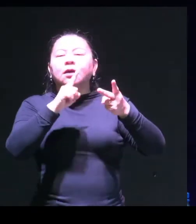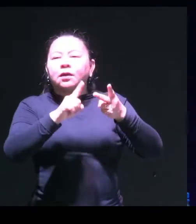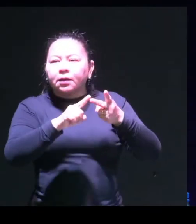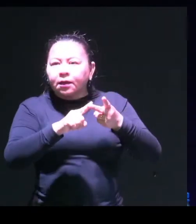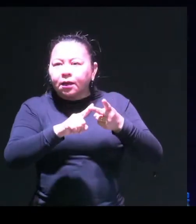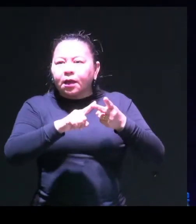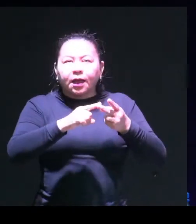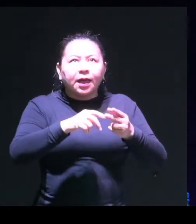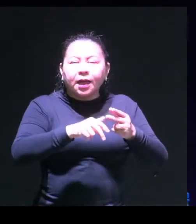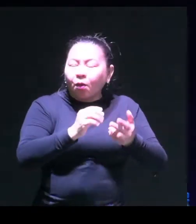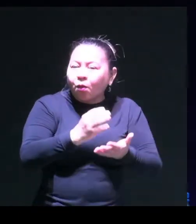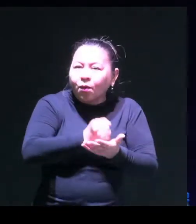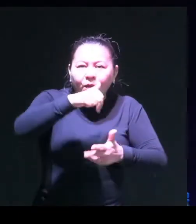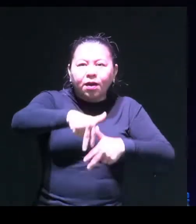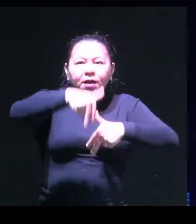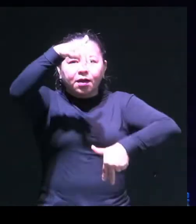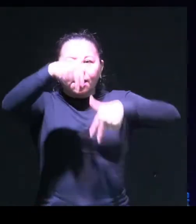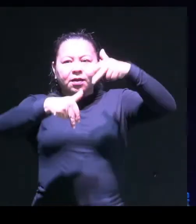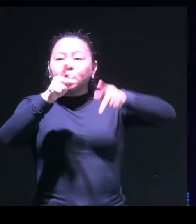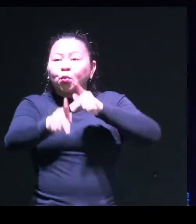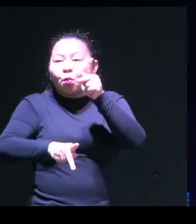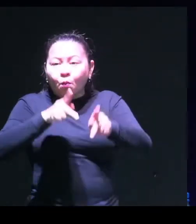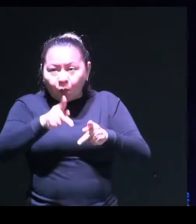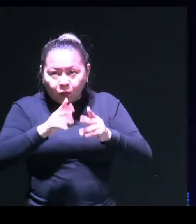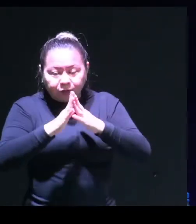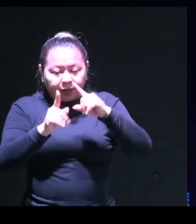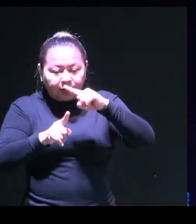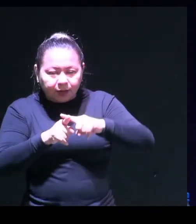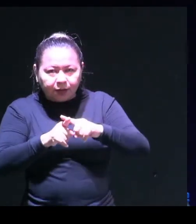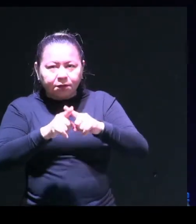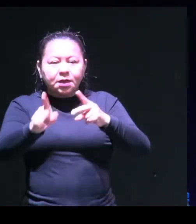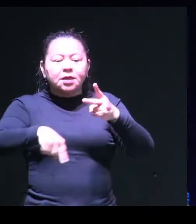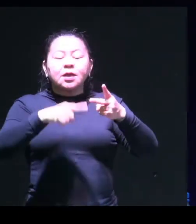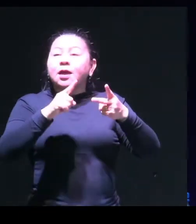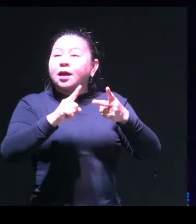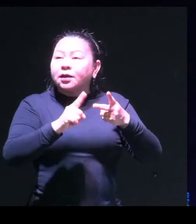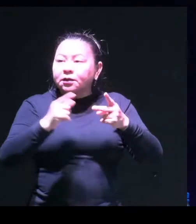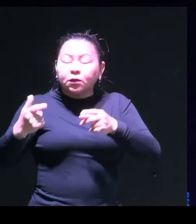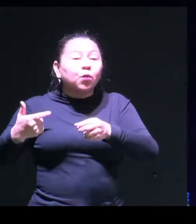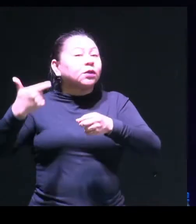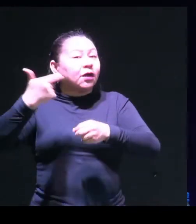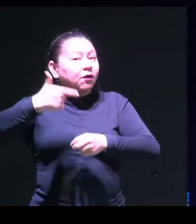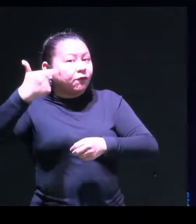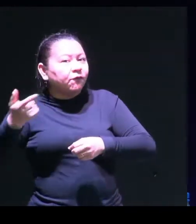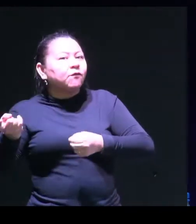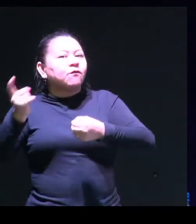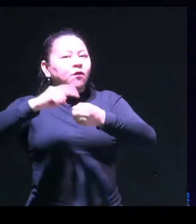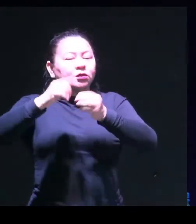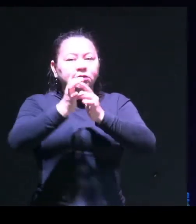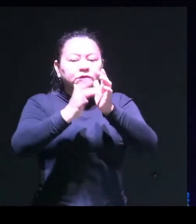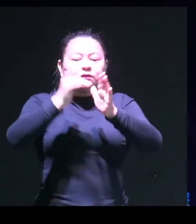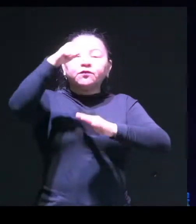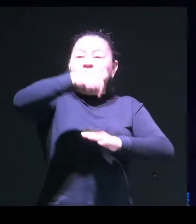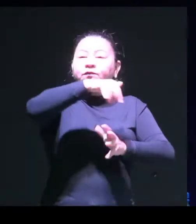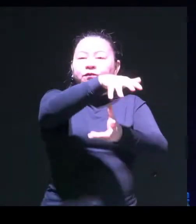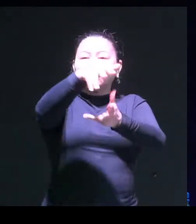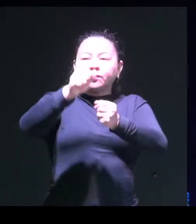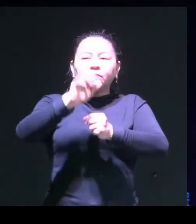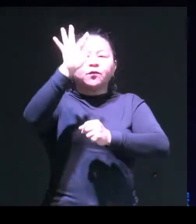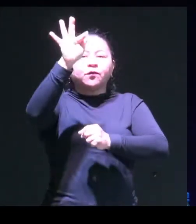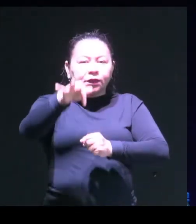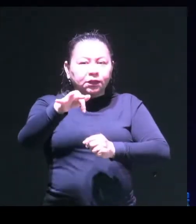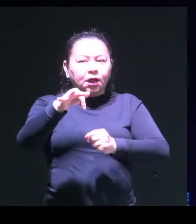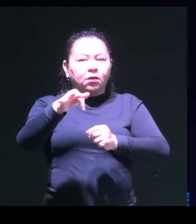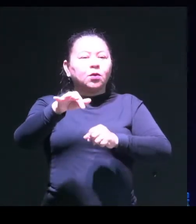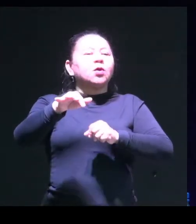o arrebatamento da igreja antes da grande tribulação e a segunda vinda, propriamente dito, quando Jesus vai vir até a terra, no final da